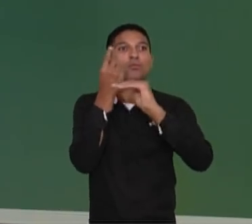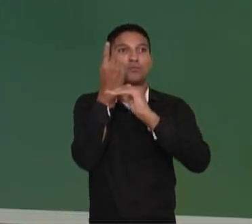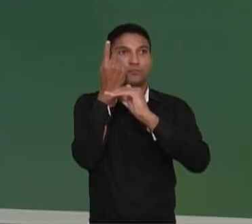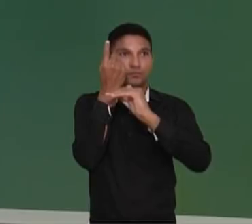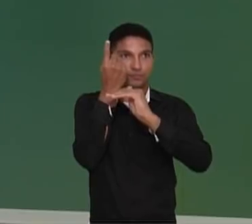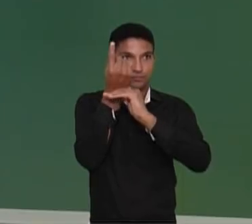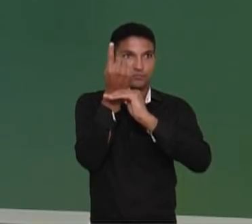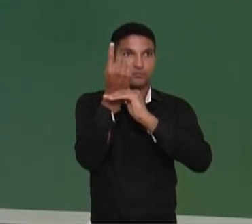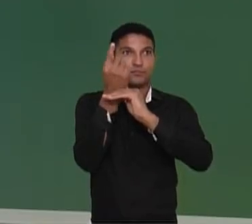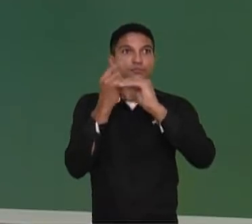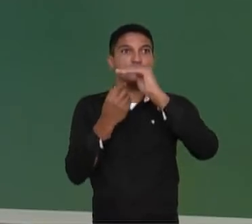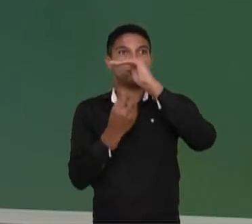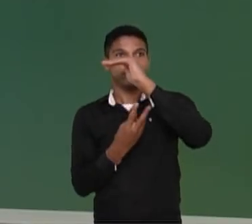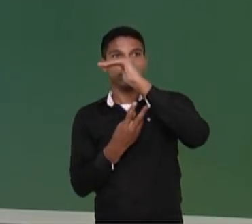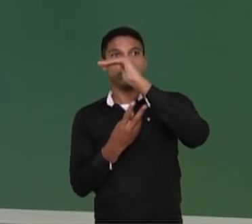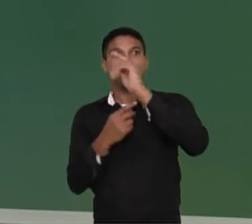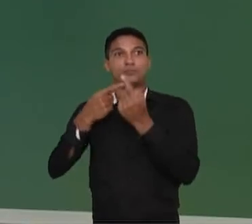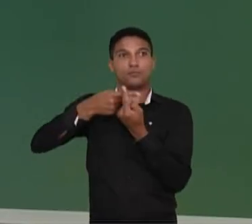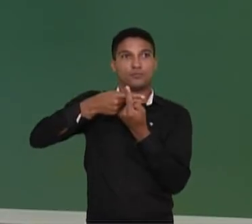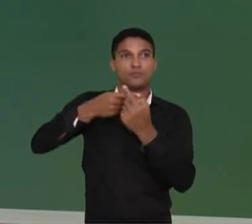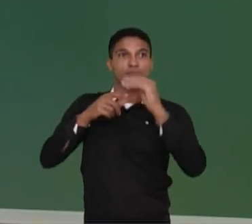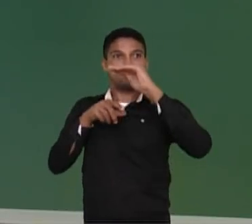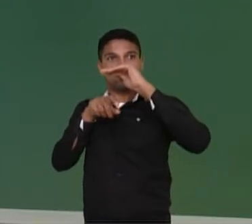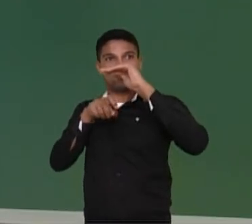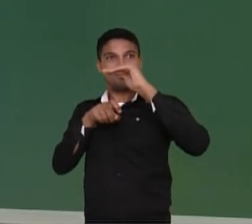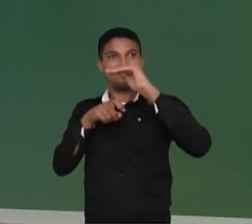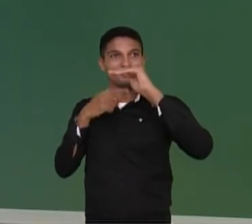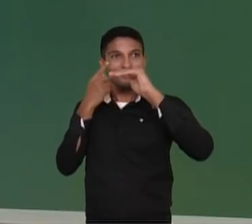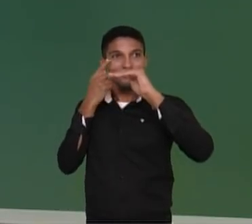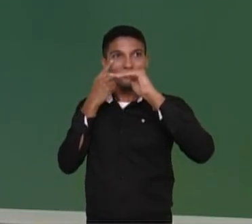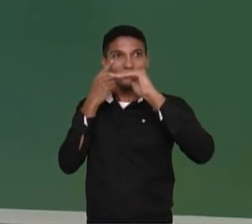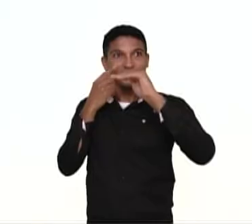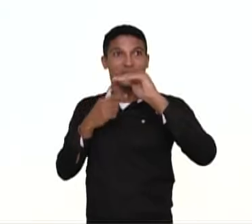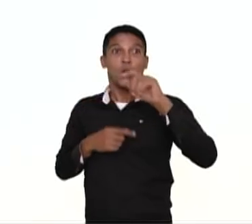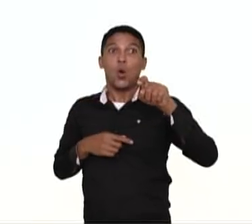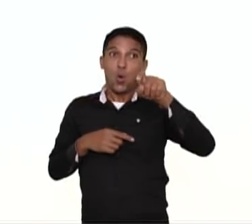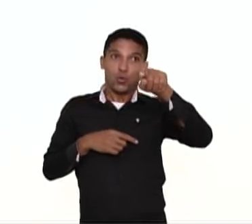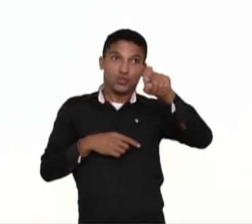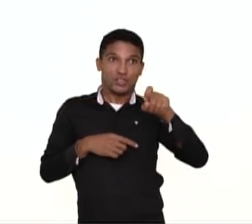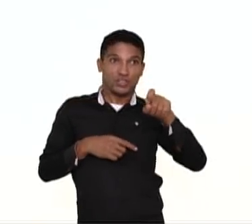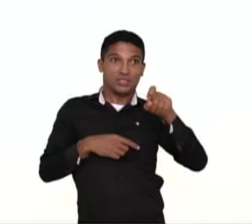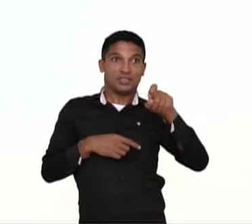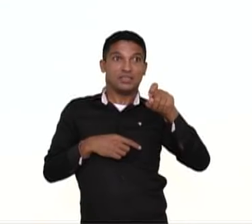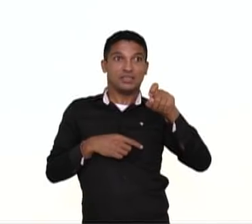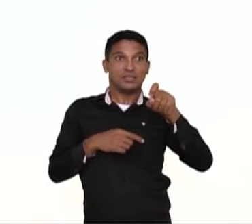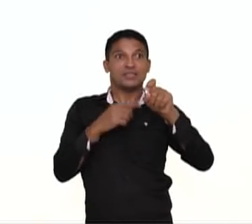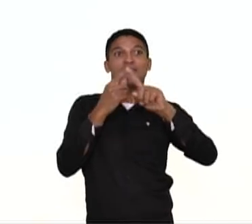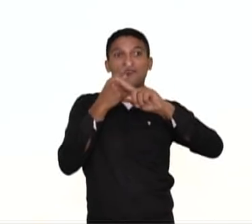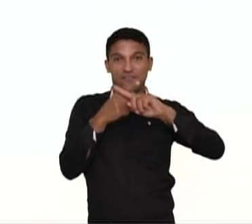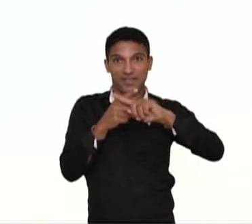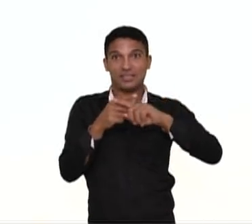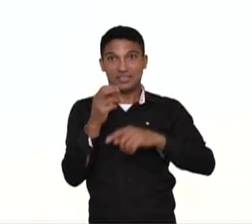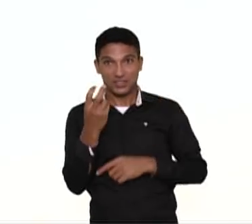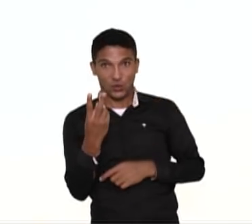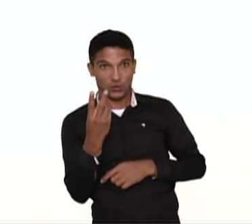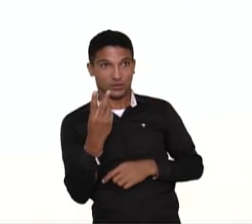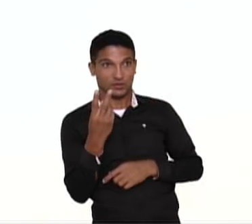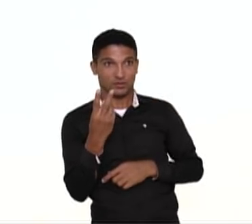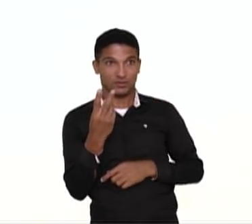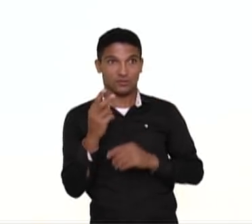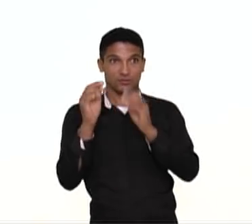isso para não dar confusão, e o 1 fica multiplicando 1. Quando x multiplica 2 e x multiplica